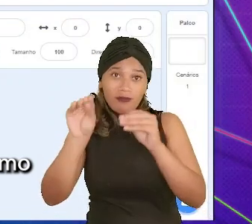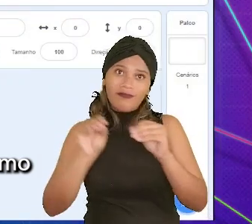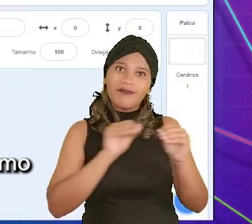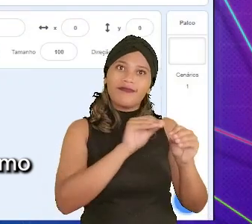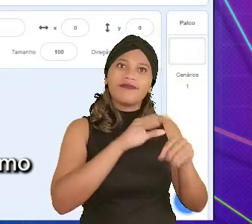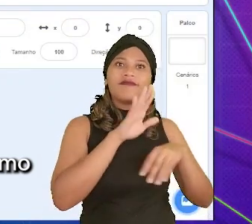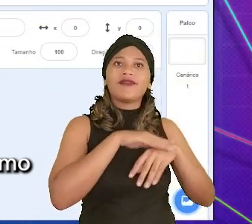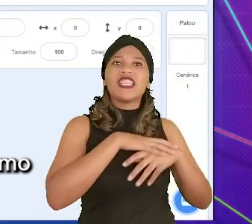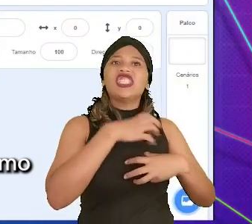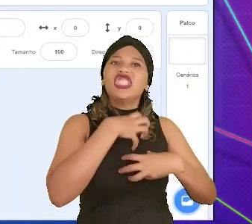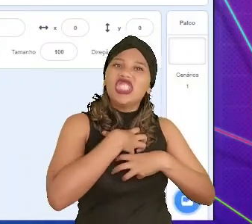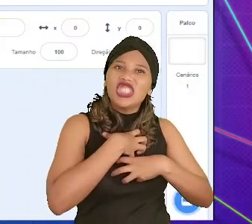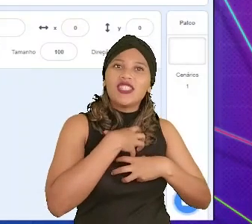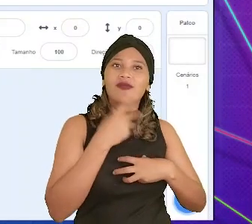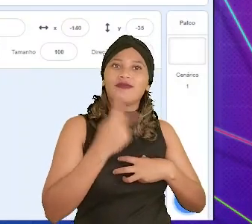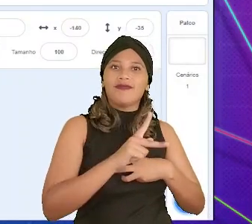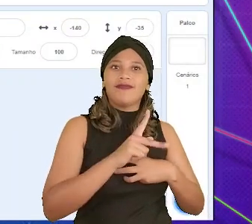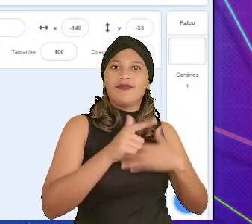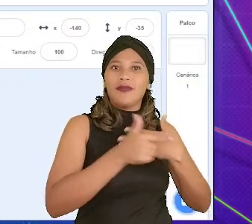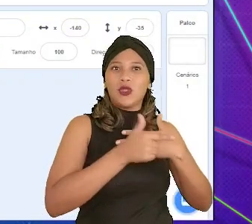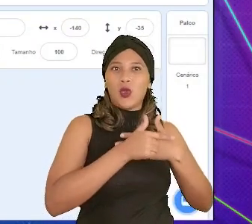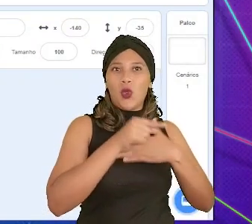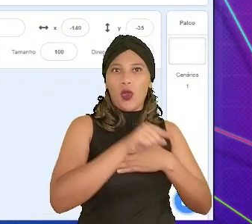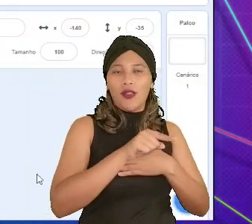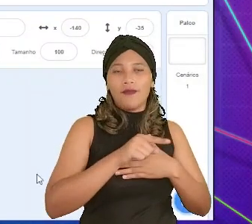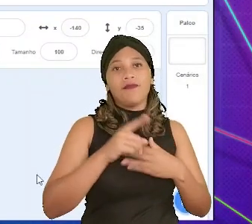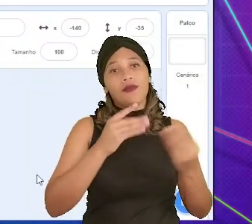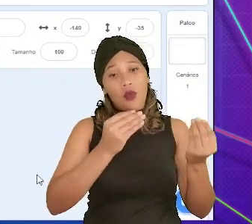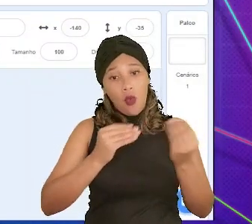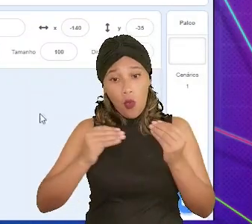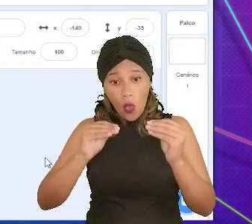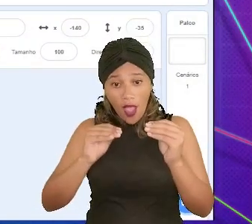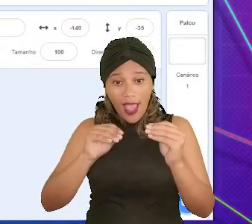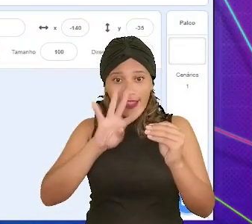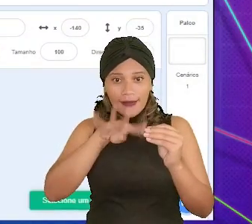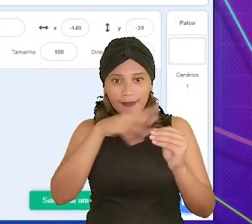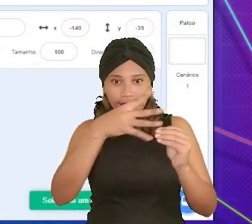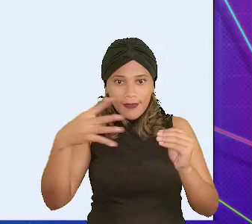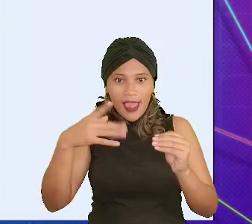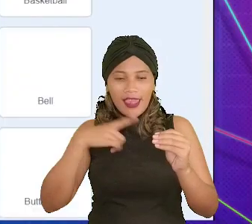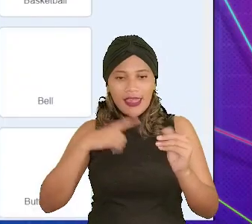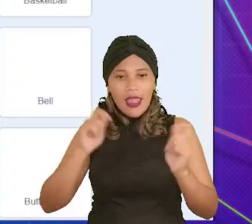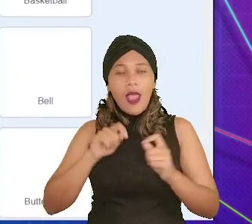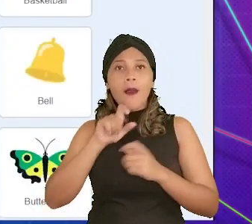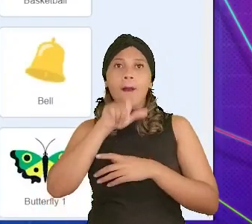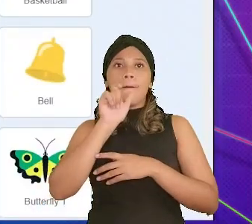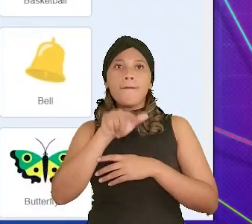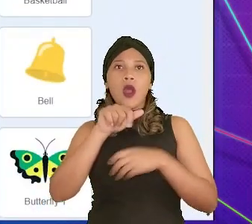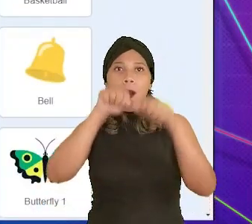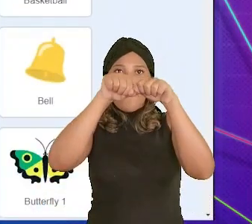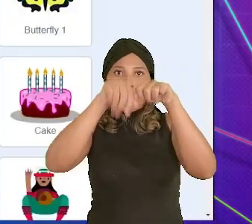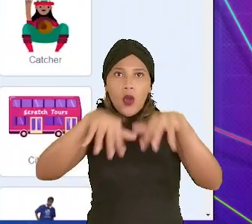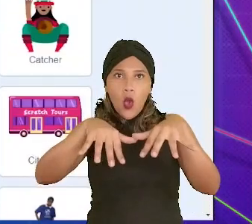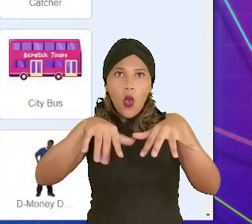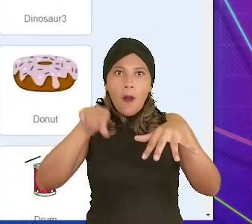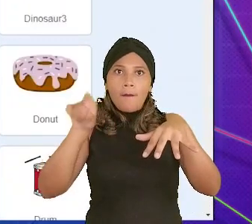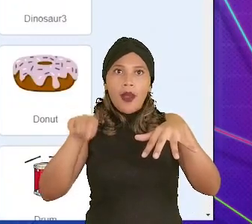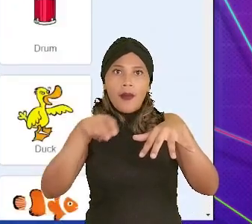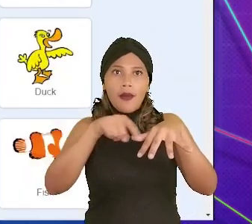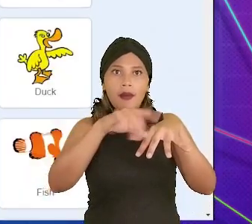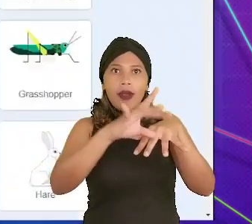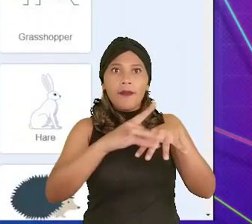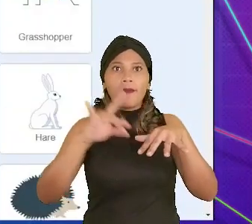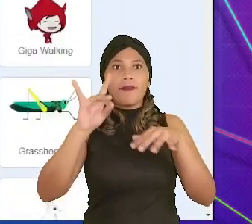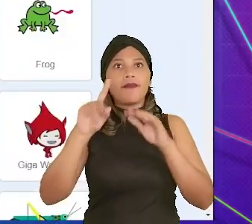dentro do layout que construirmos. Ao clicar em Novo Sprite do arquivo, o usuário irá se deparar com um menu e nele irá acessar